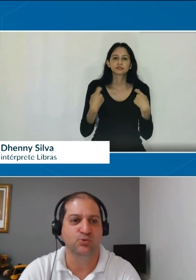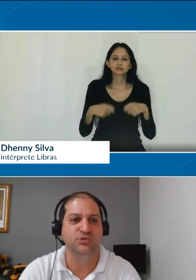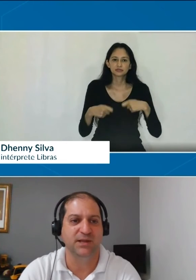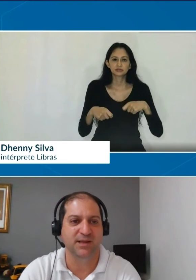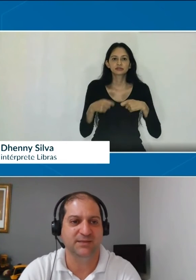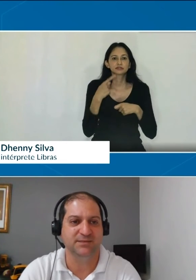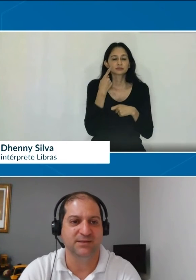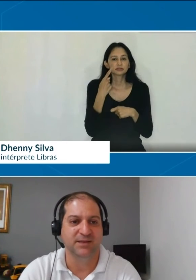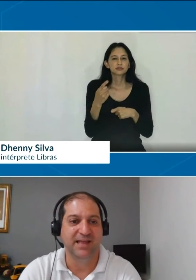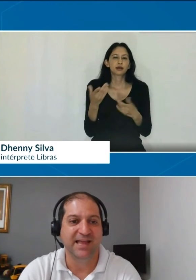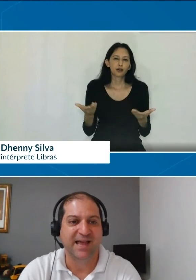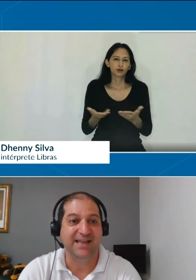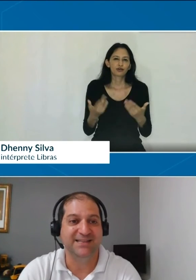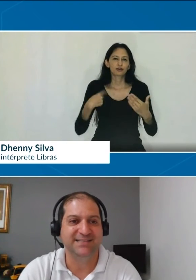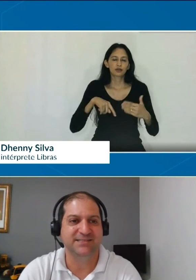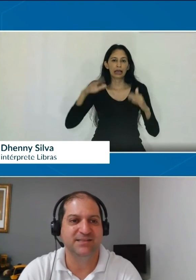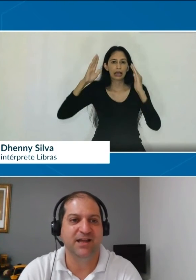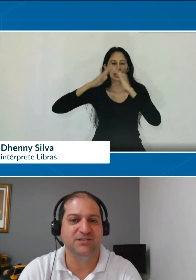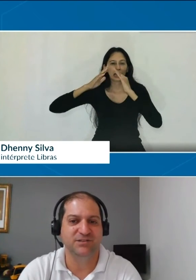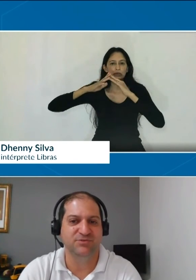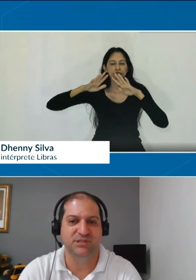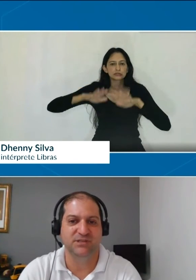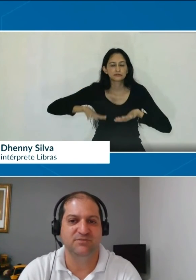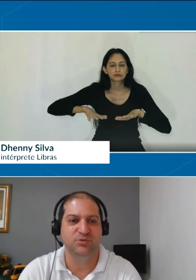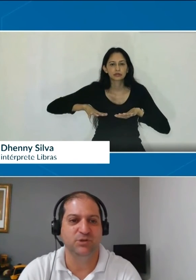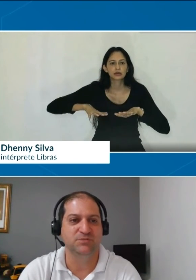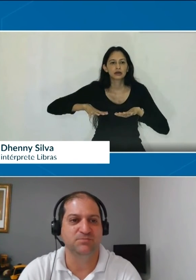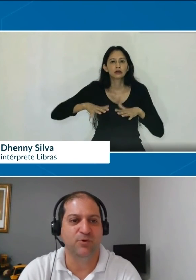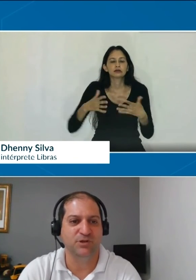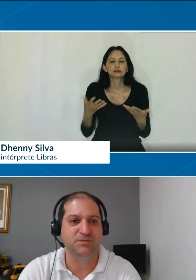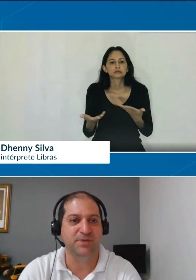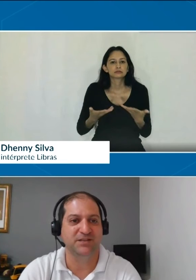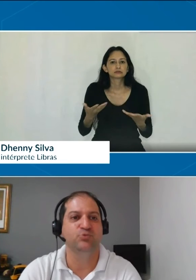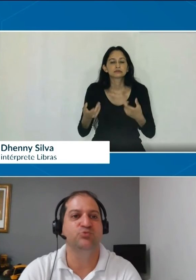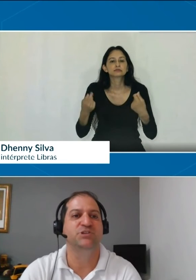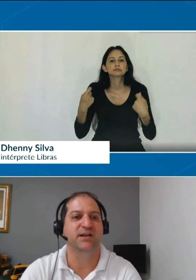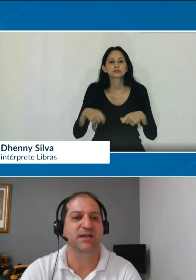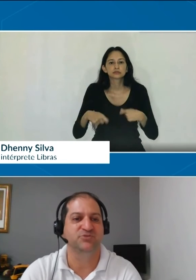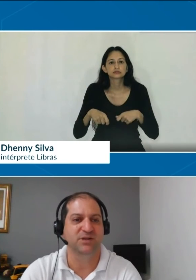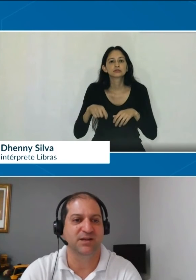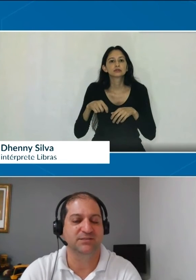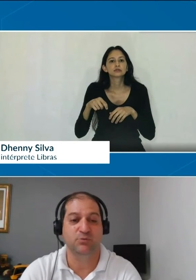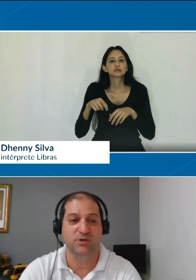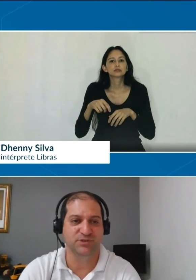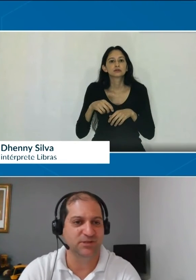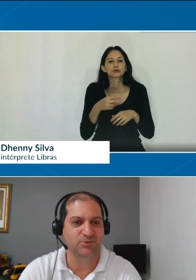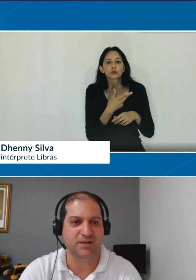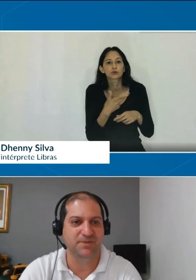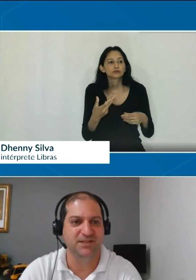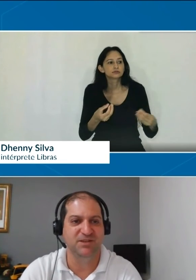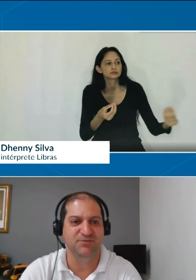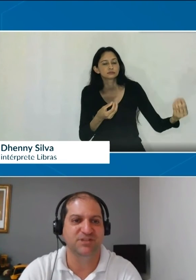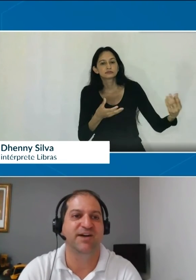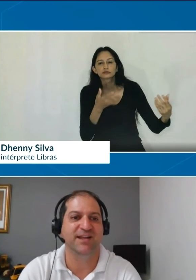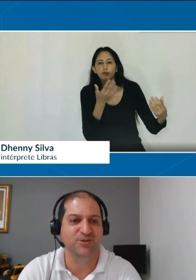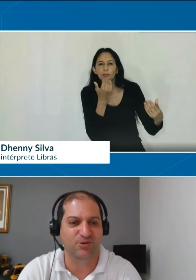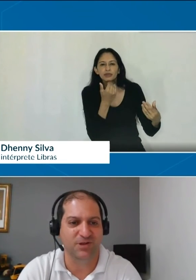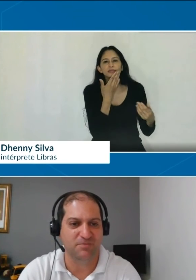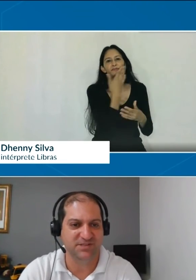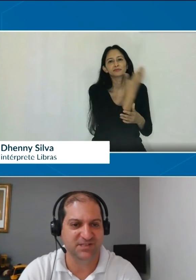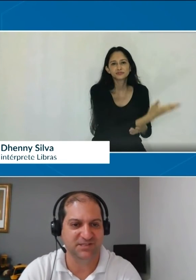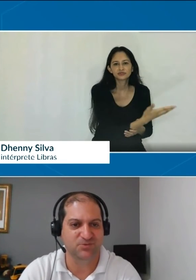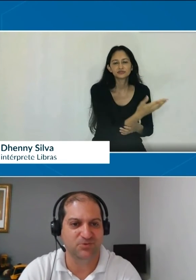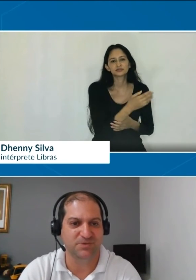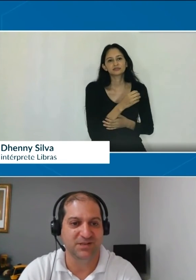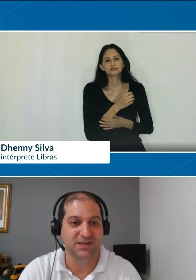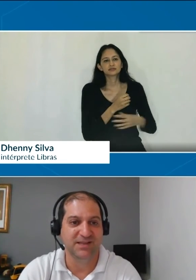ficar recluso em casa, a necessidade que você teve de transporte para tudo que chegar na sua casa, e quando você não está na pandemia, você vai até o